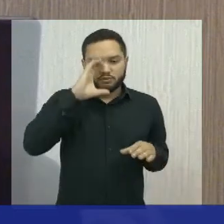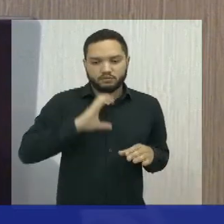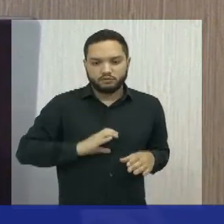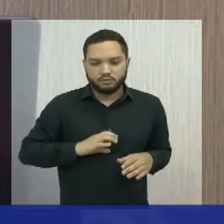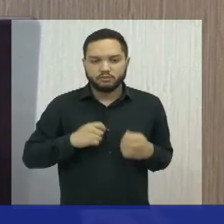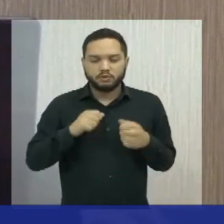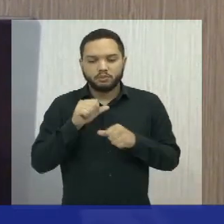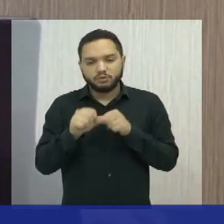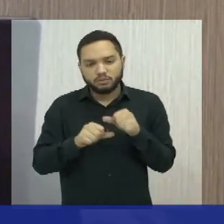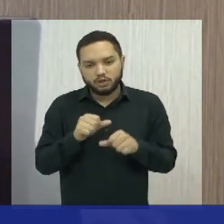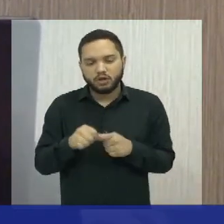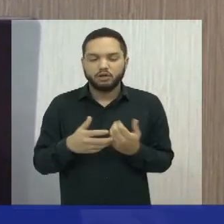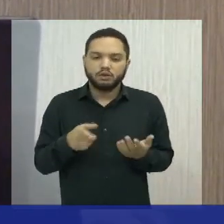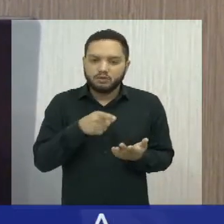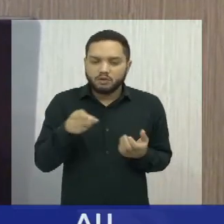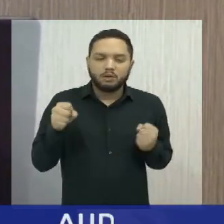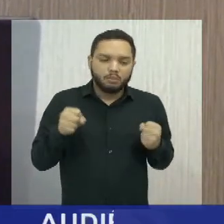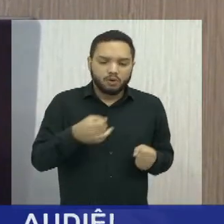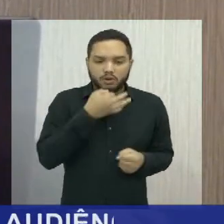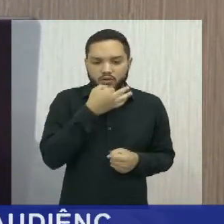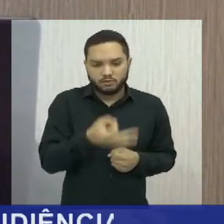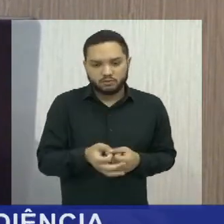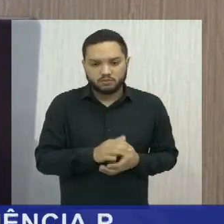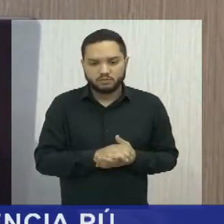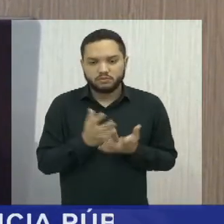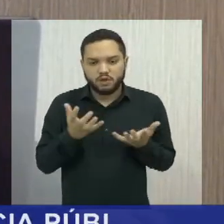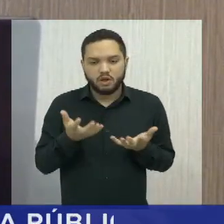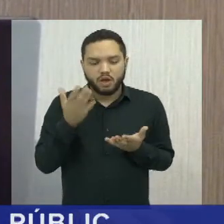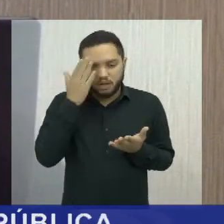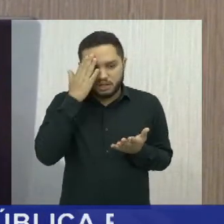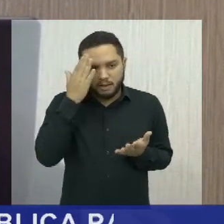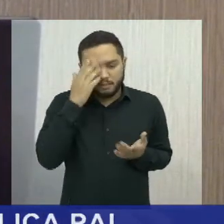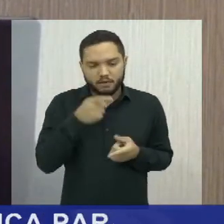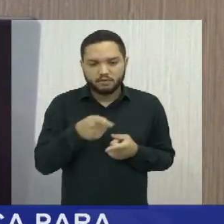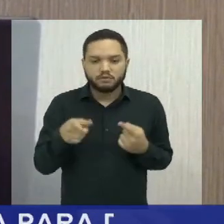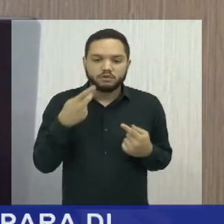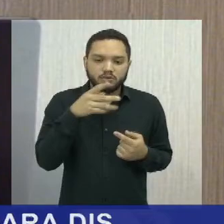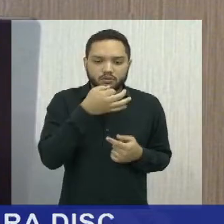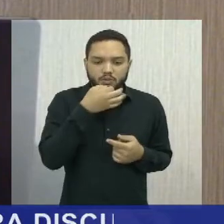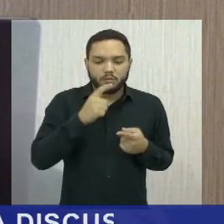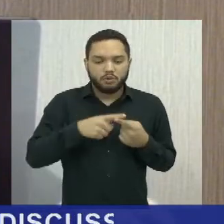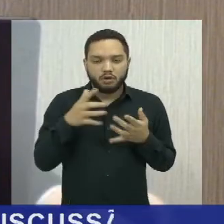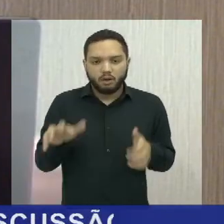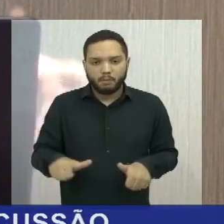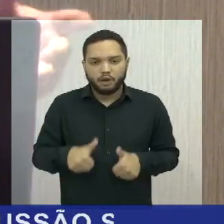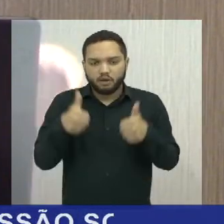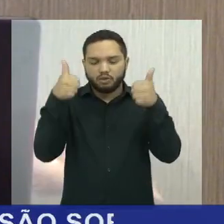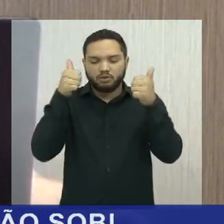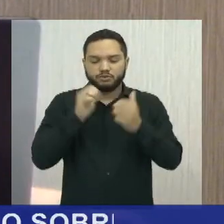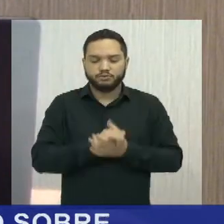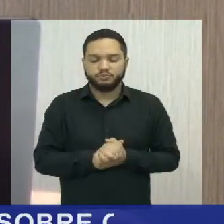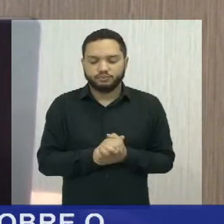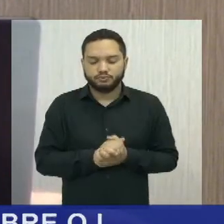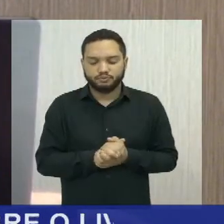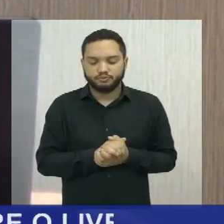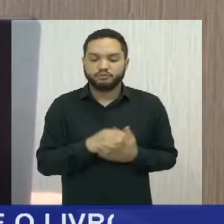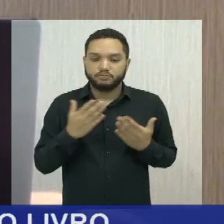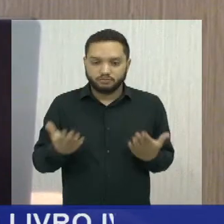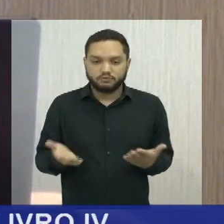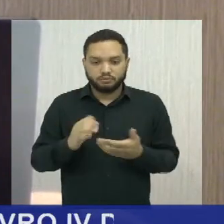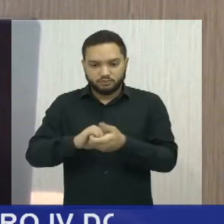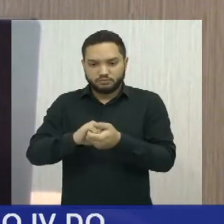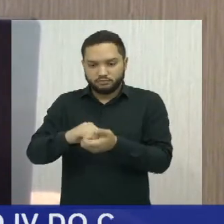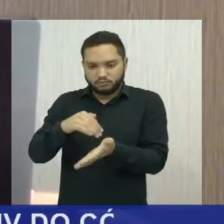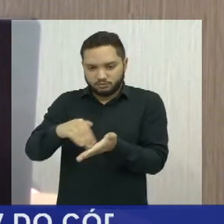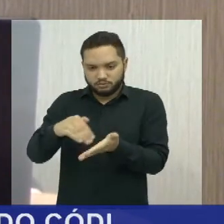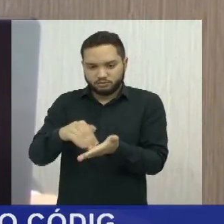mudado. É isso que nós queremos ouvir para tentar, de fato, melhorar. Nós temos, e aqui já saúdo a secretária